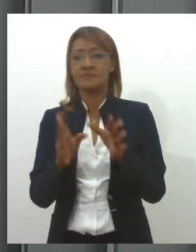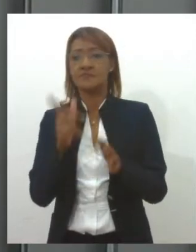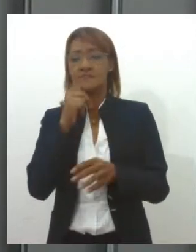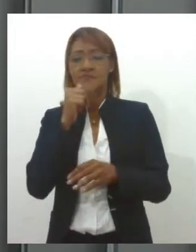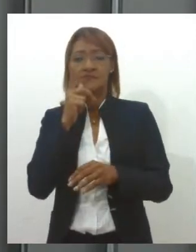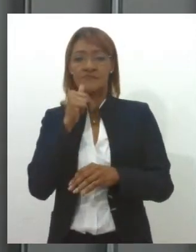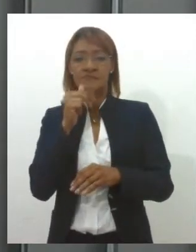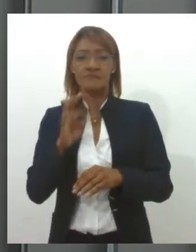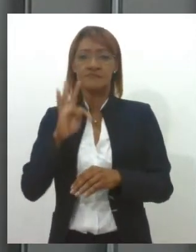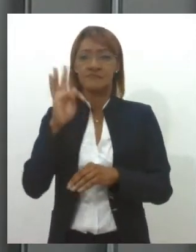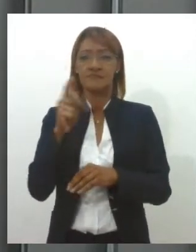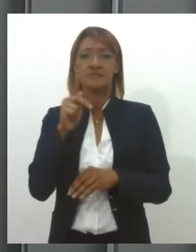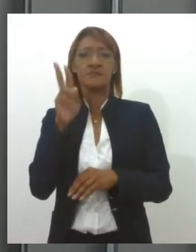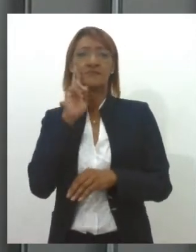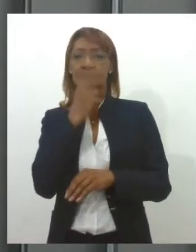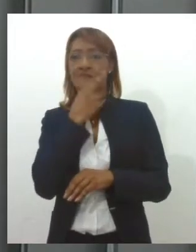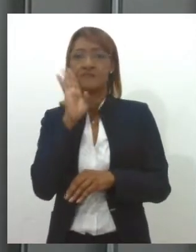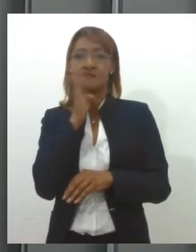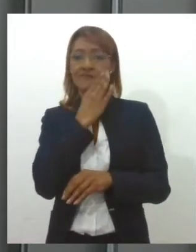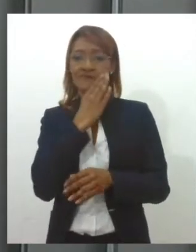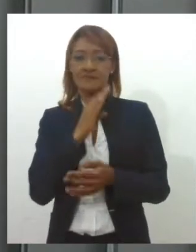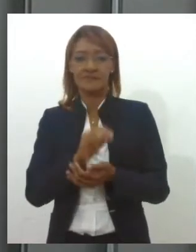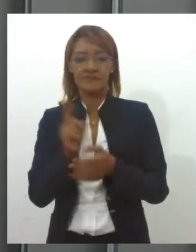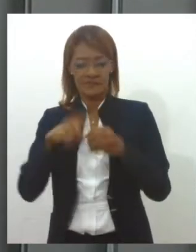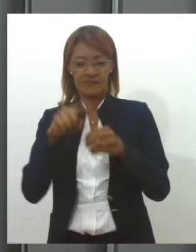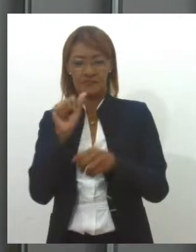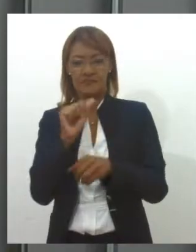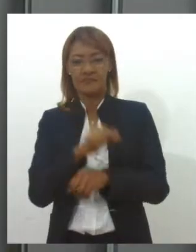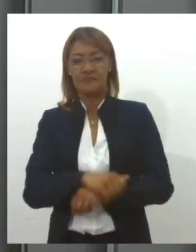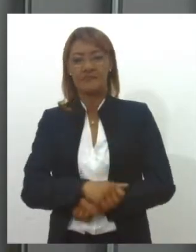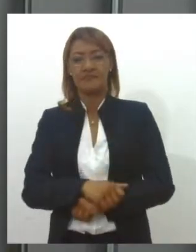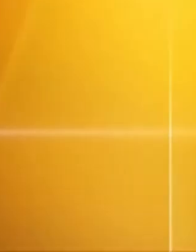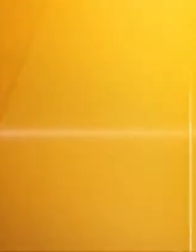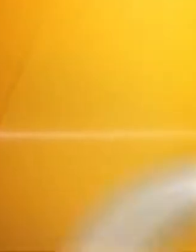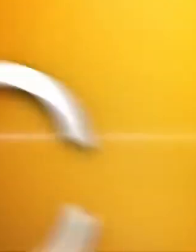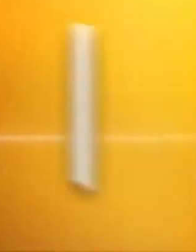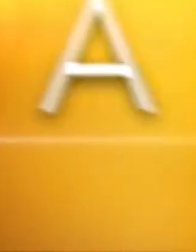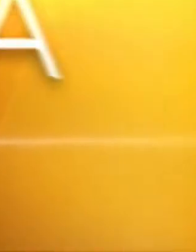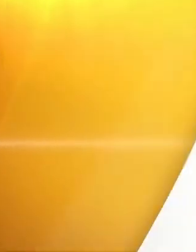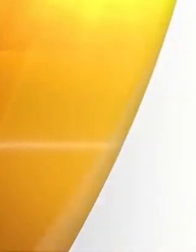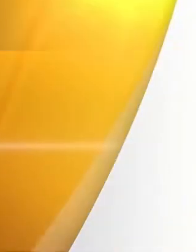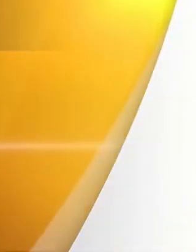potável gratuita em bares e restaurantes boca no já é